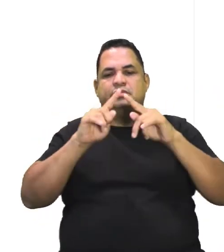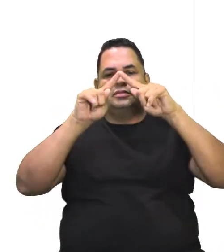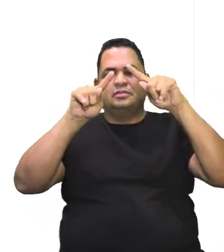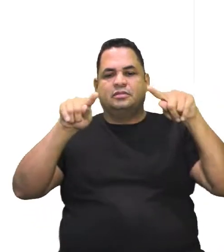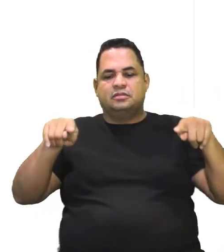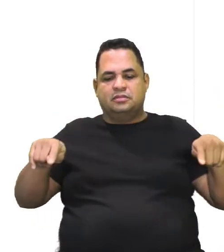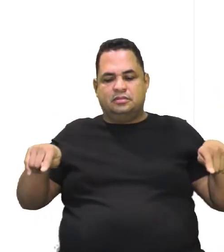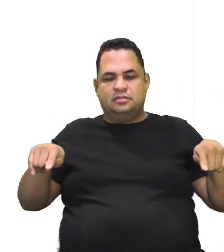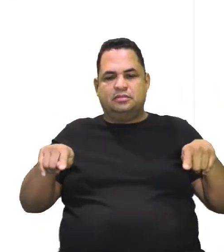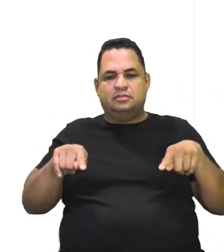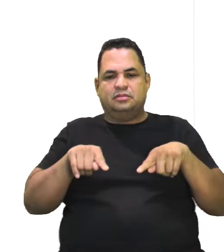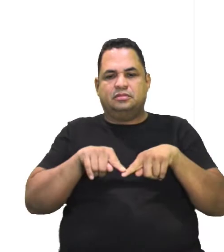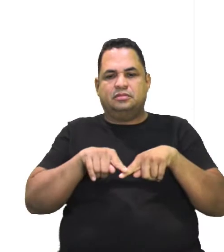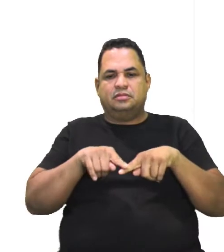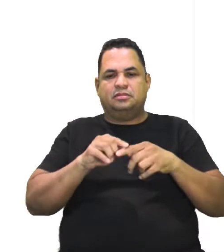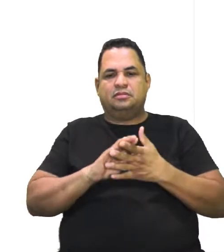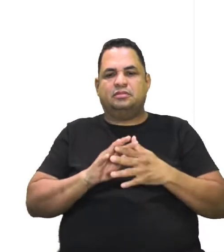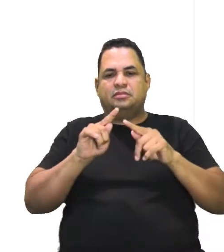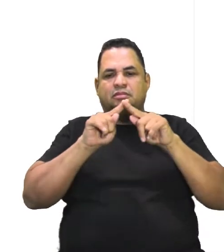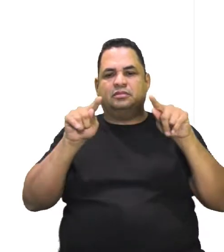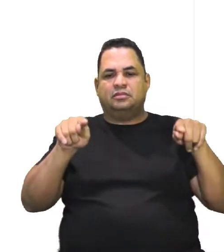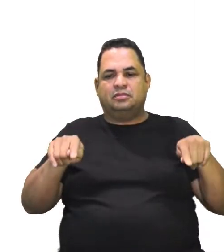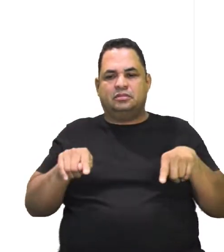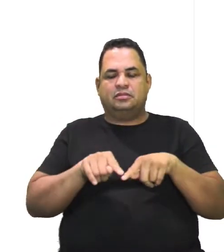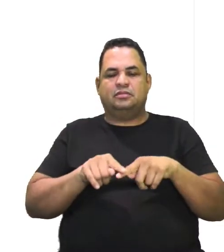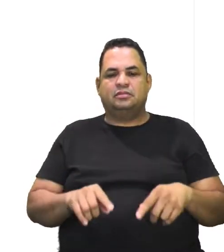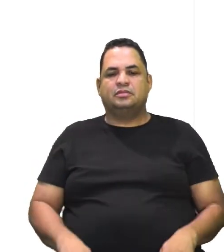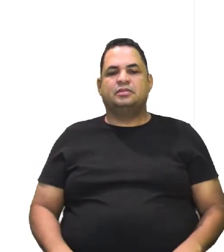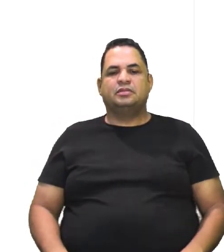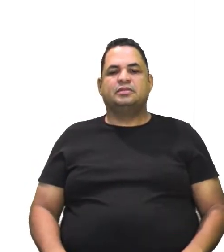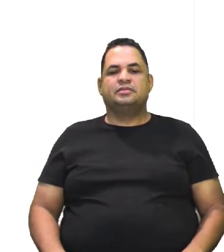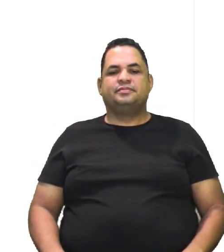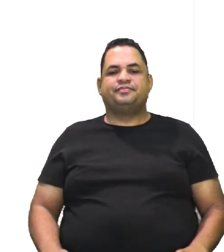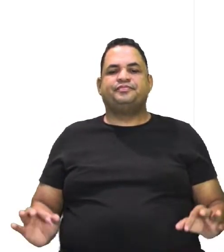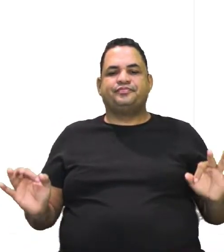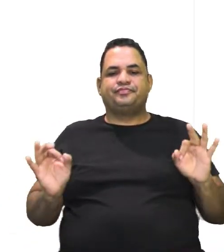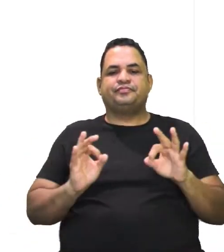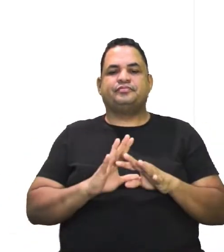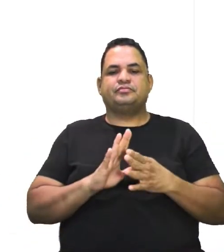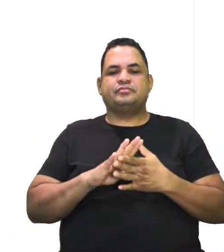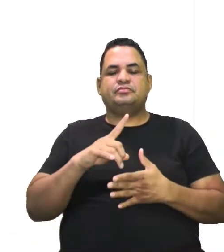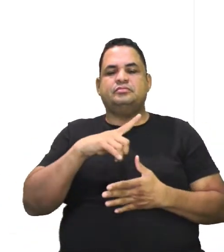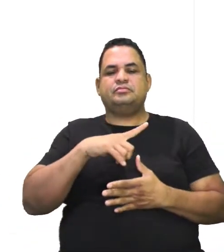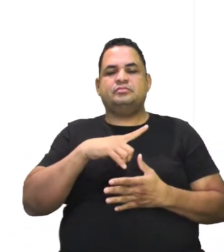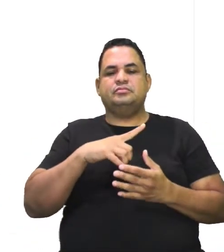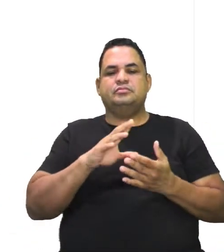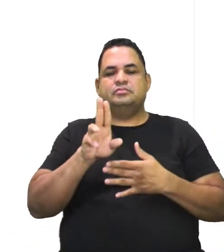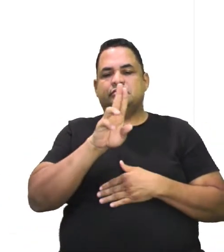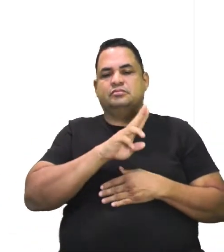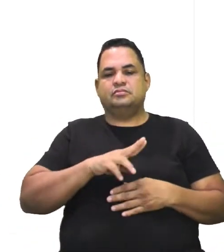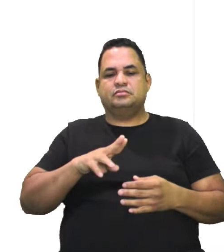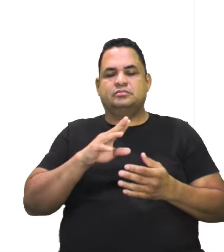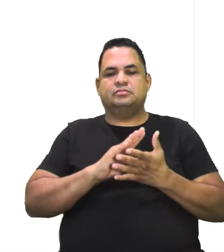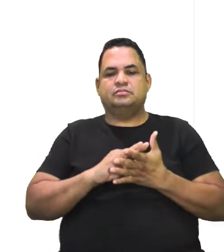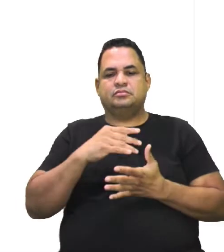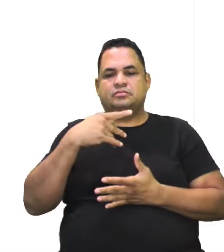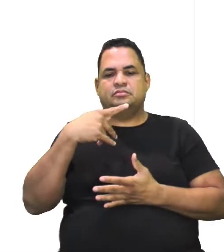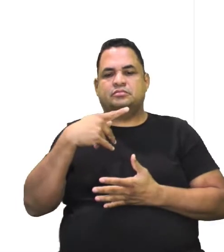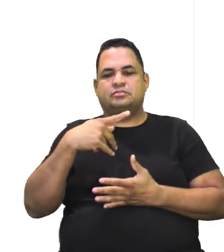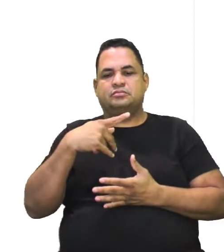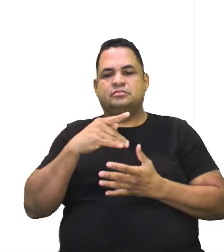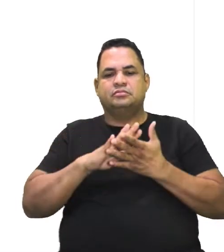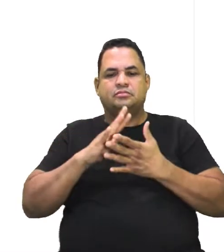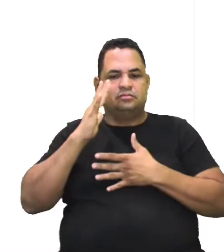um triângulo e esse triângulo é retângulo. Com isso, fica fácil, porque a gente pode usar o teorema